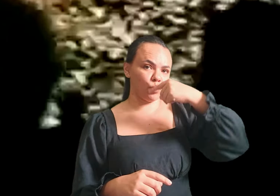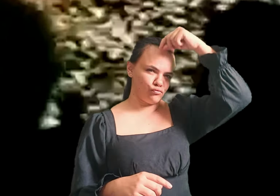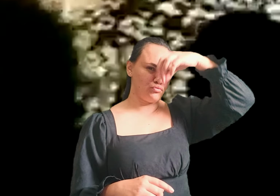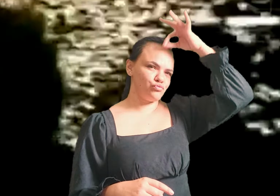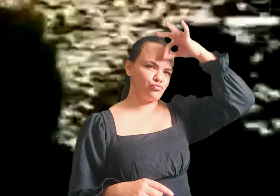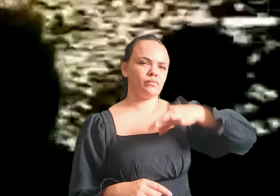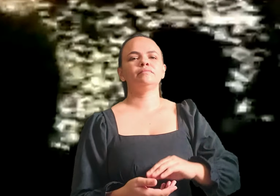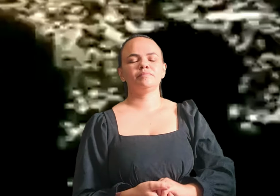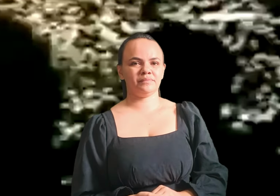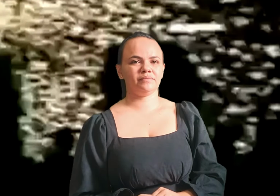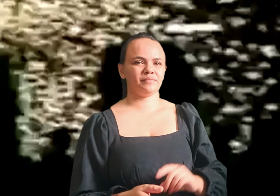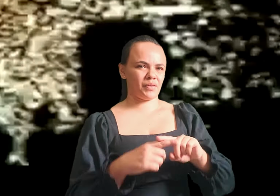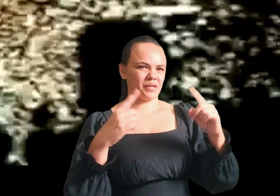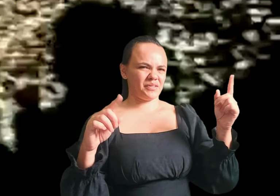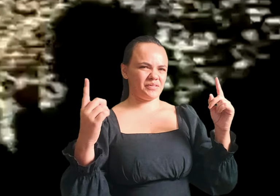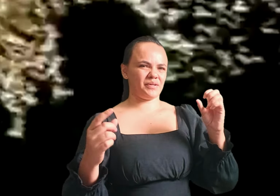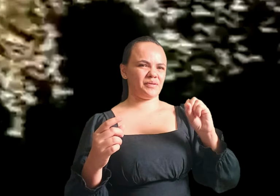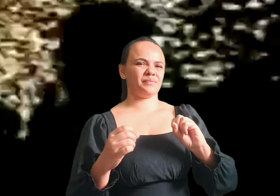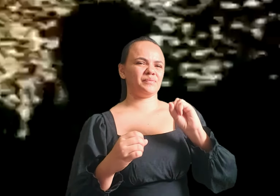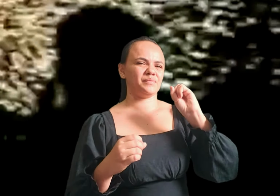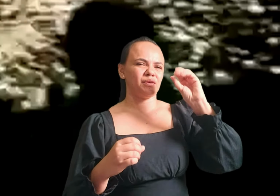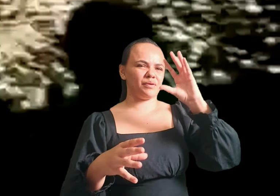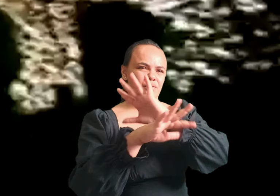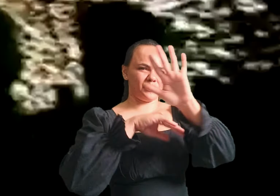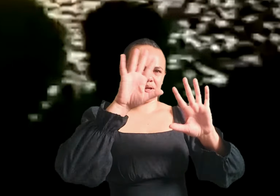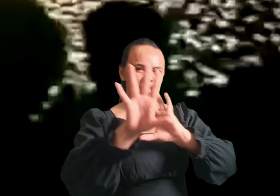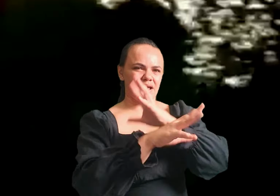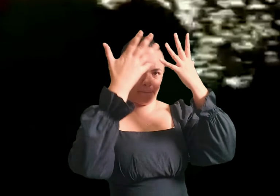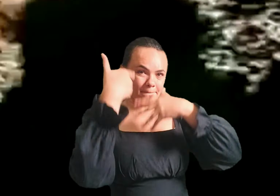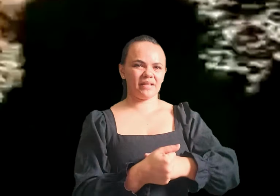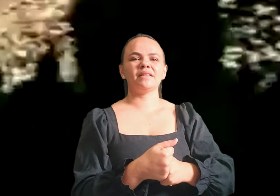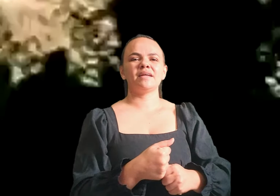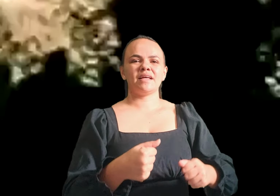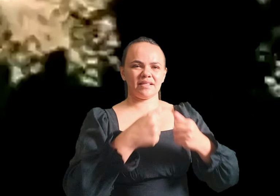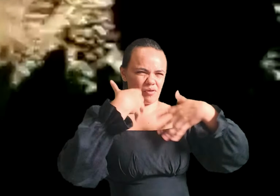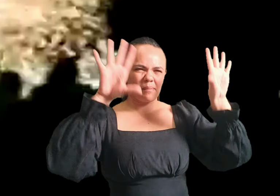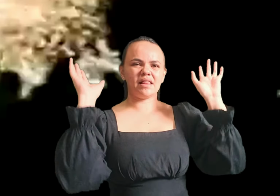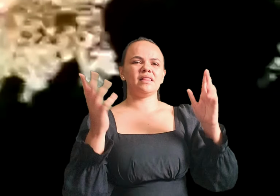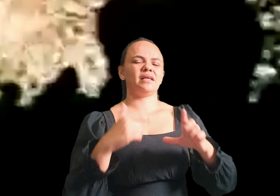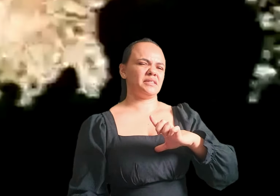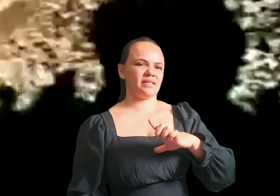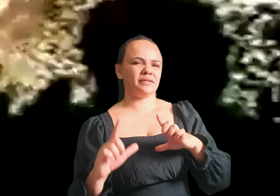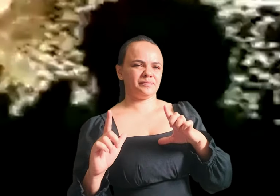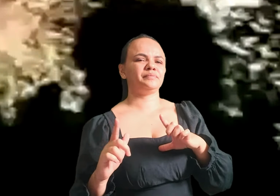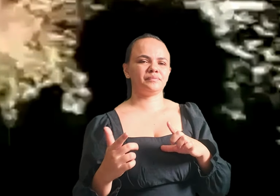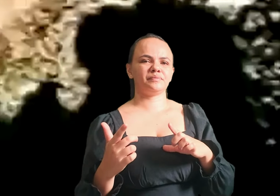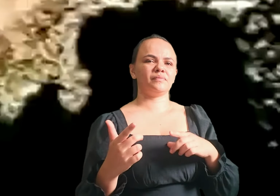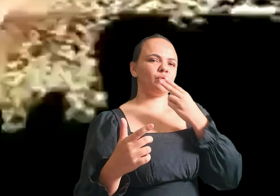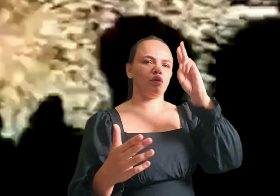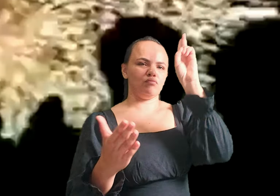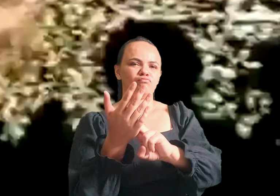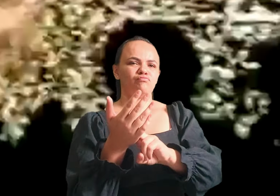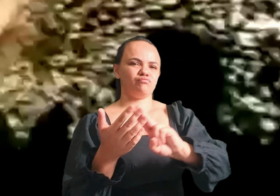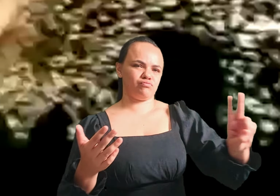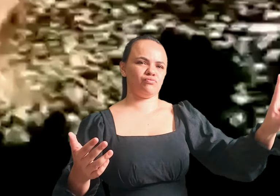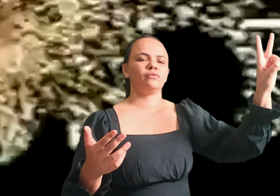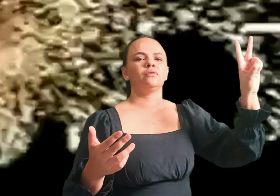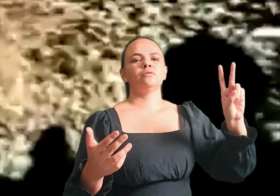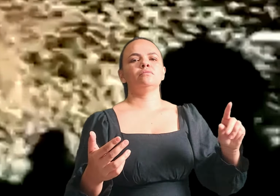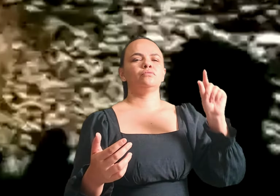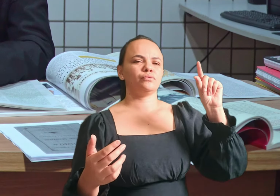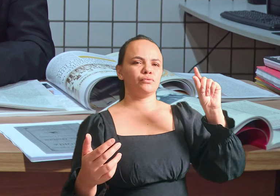beleza muito maior do que se tem hoje porque tinha um telegrama era uma uma espécie de